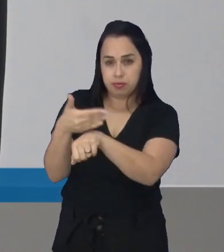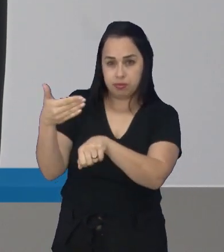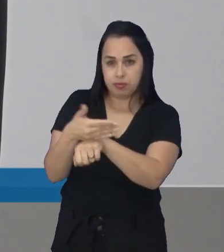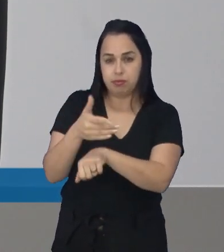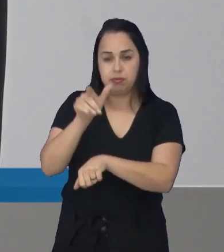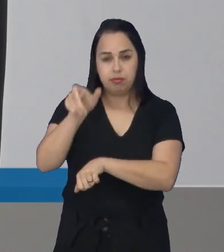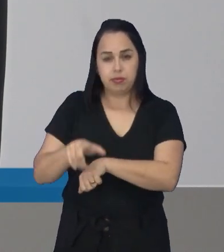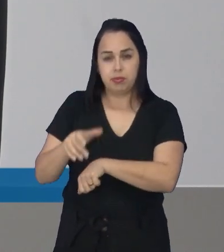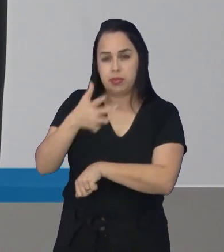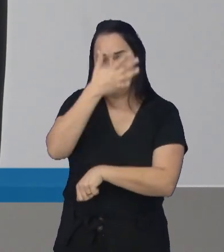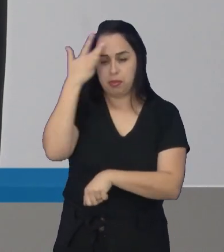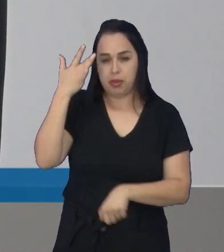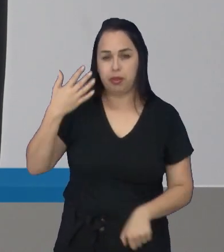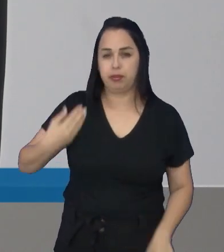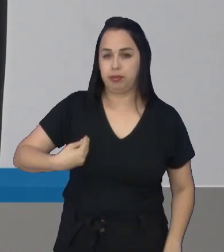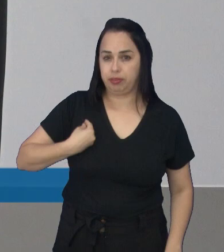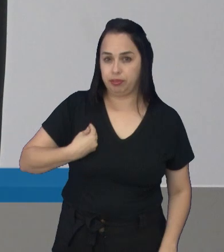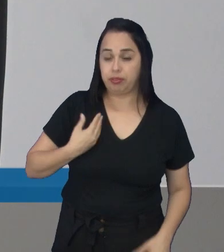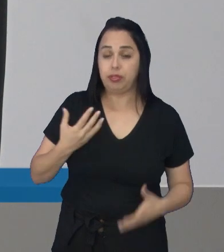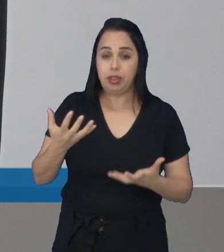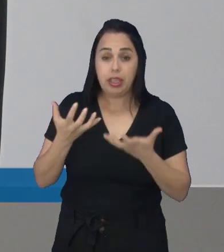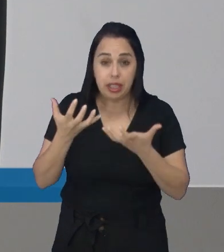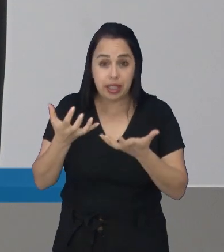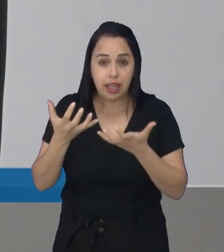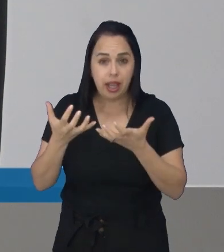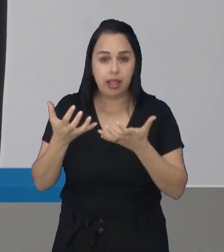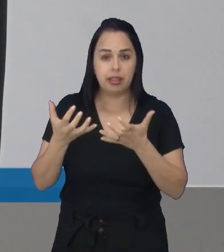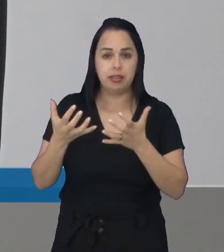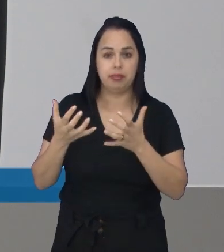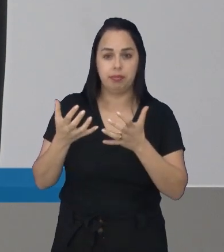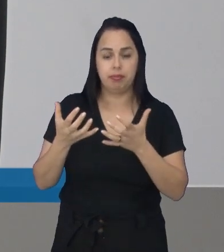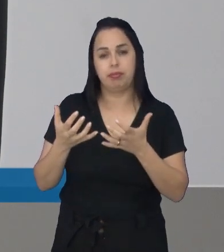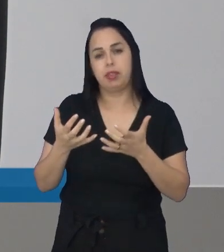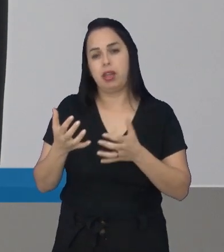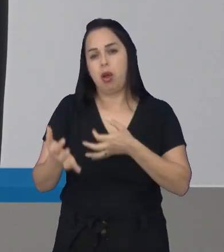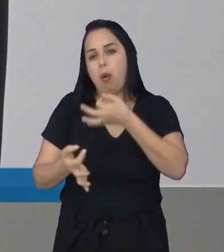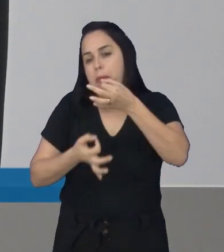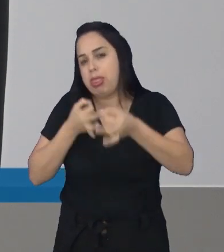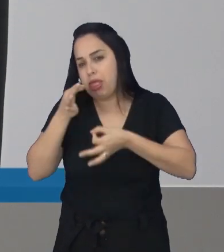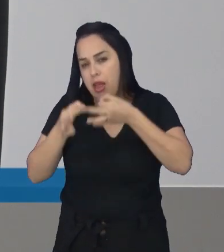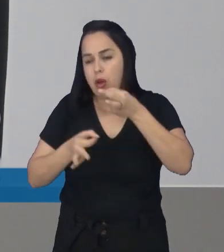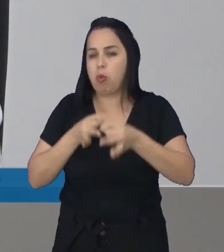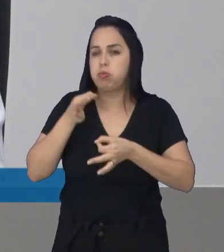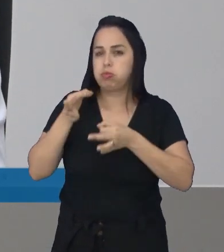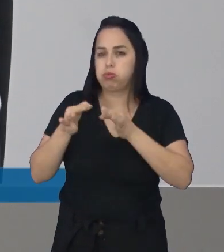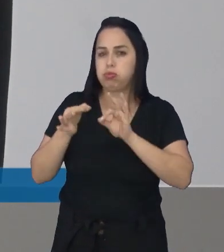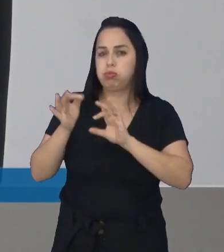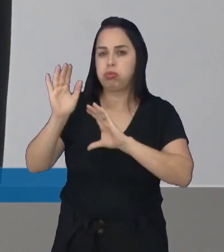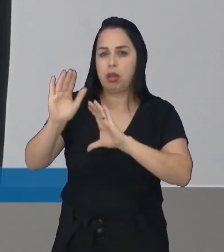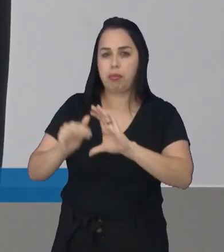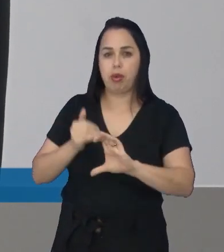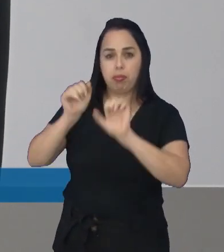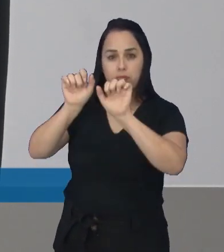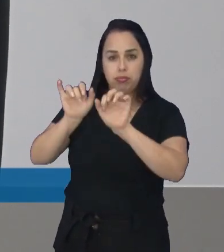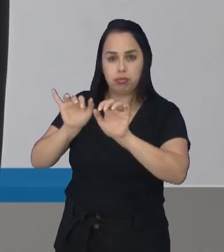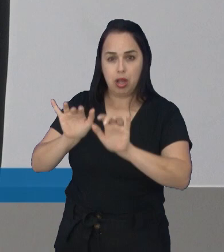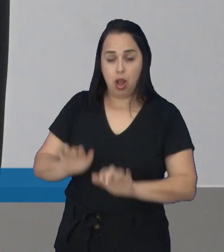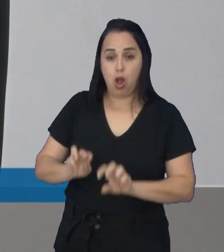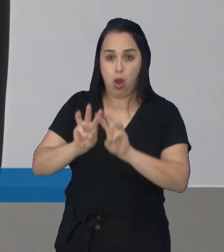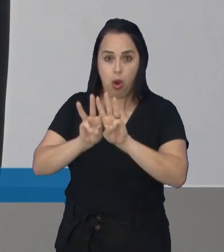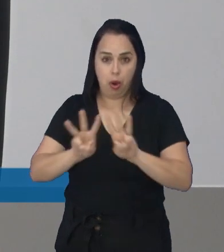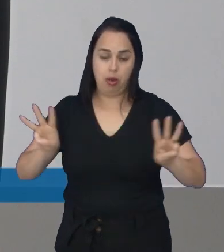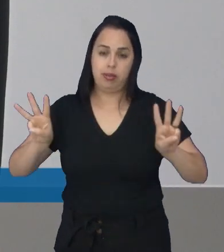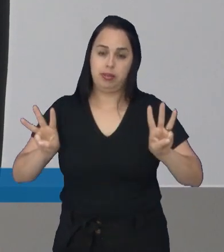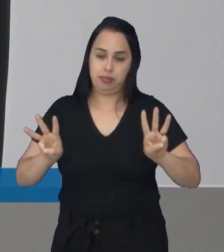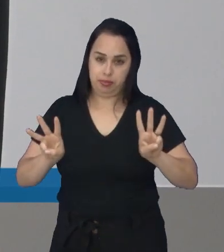eu convido as pessoas interessadas a encaminharem suas sugestões por meio do formulário online